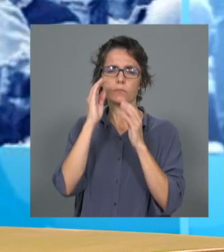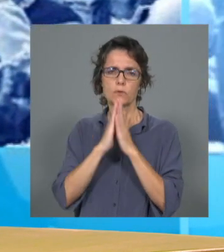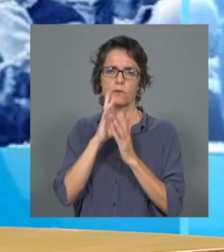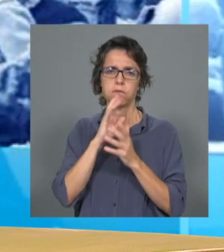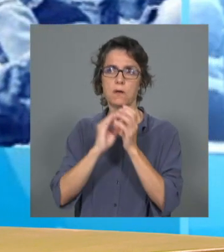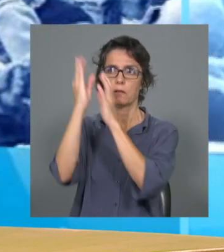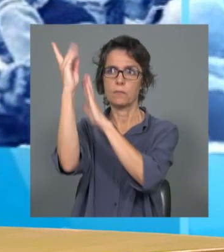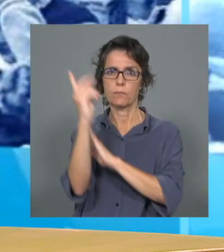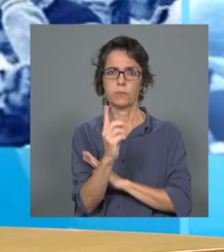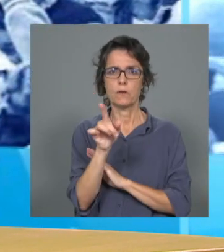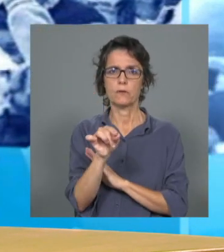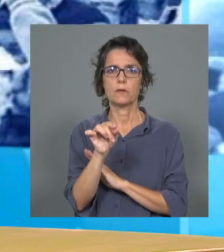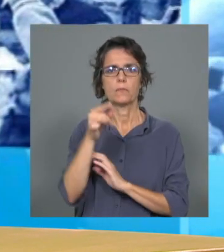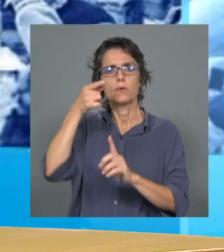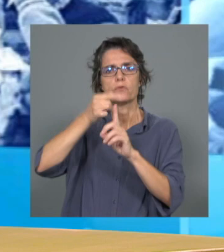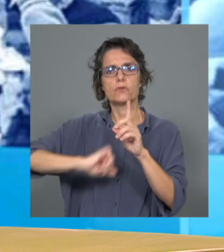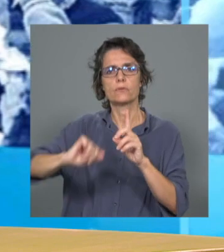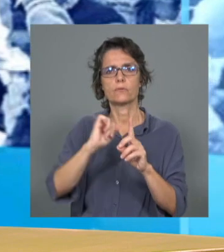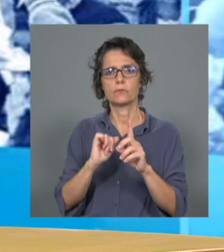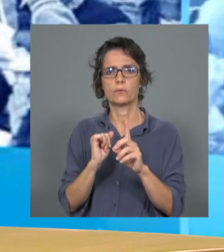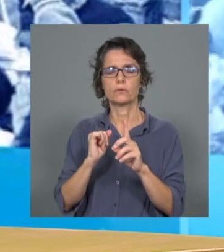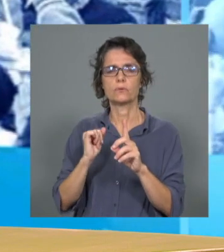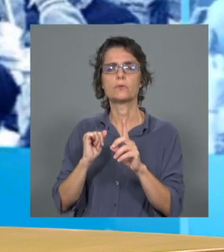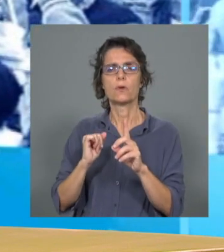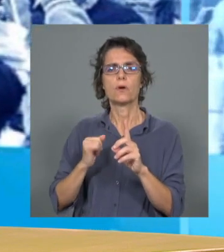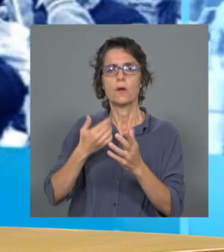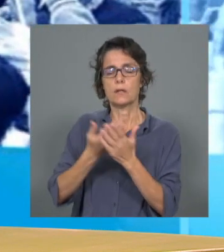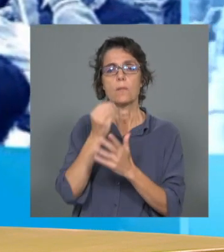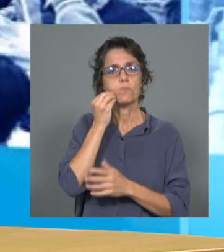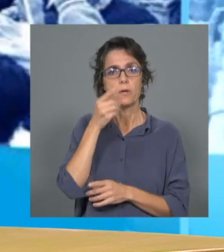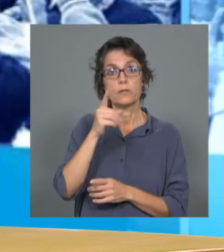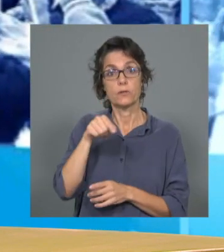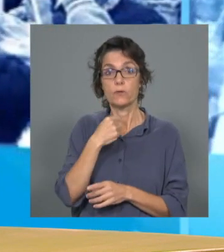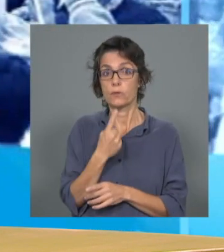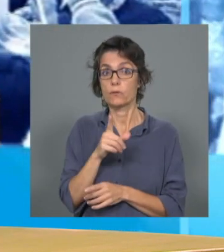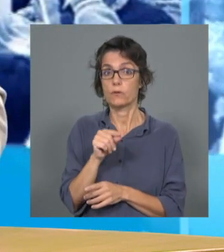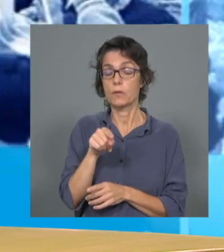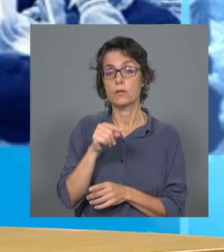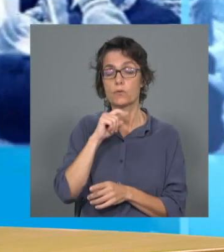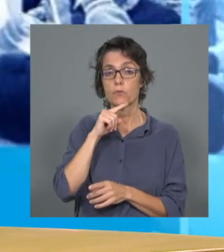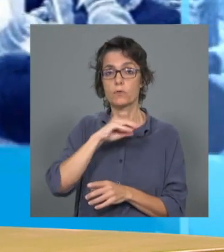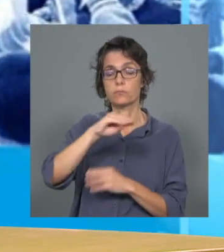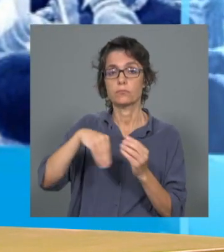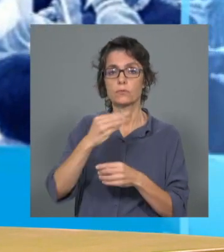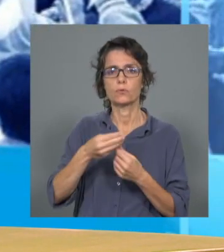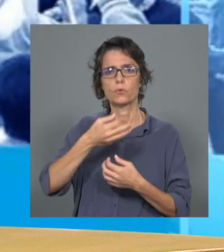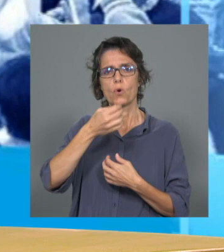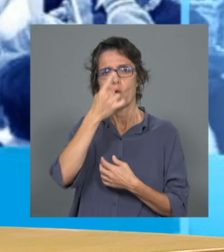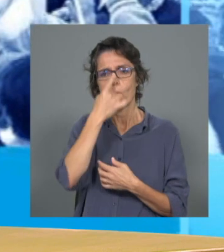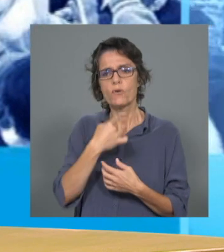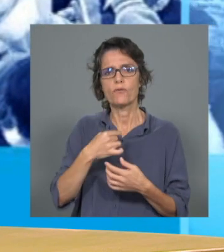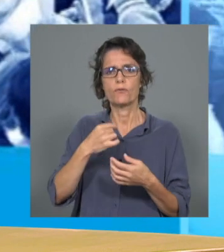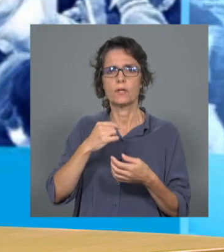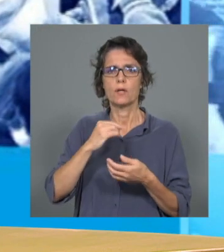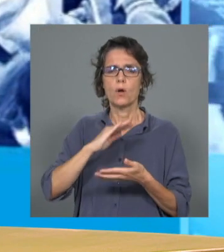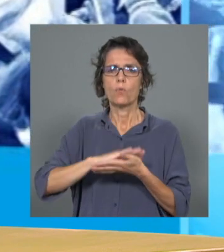fundo, cumprir esse objetivo que vem plasmado. Eu atrever-me a dizer que é um misto de estatuto editorial com um próprio